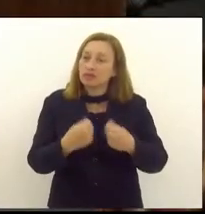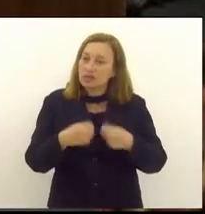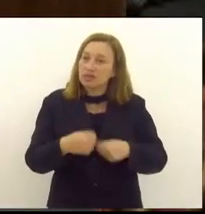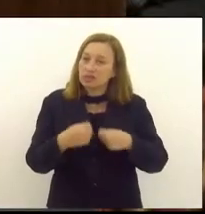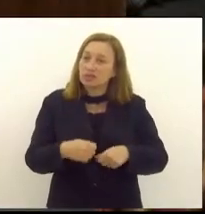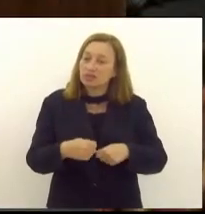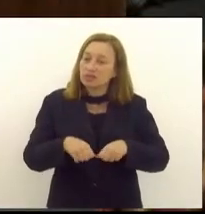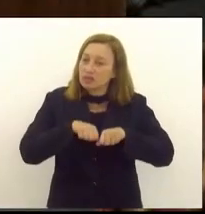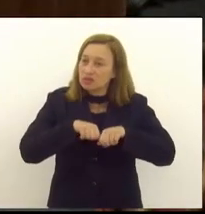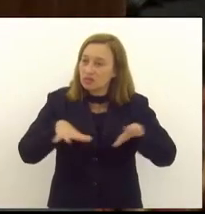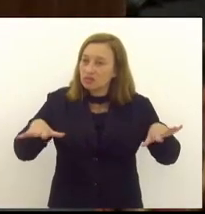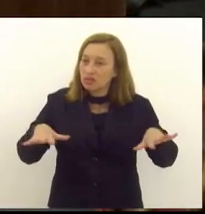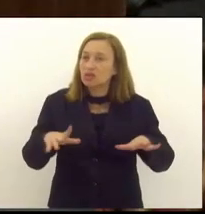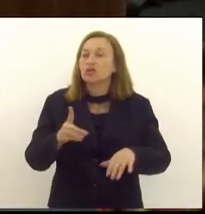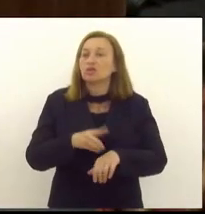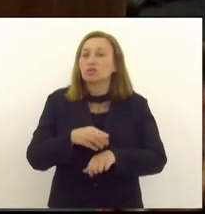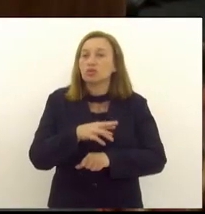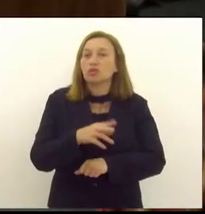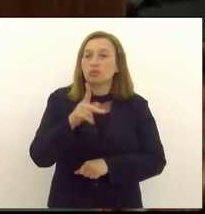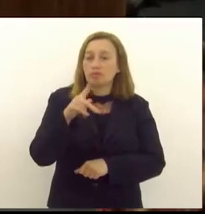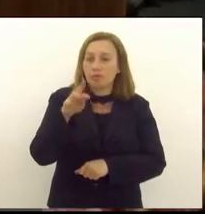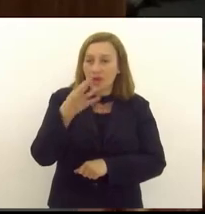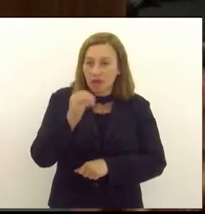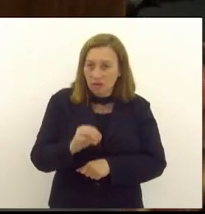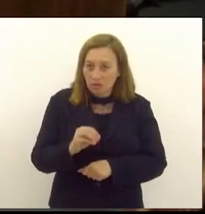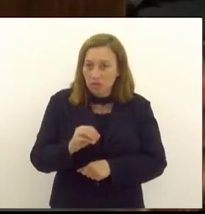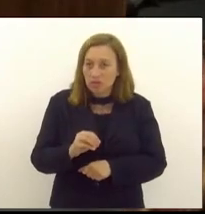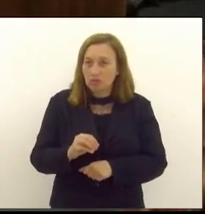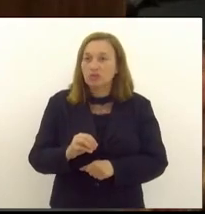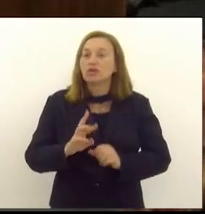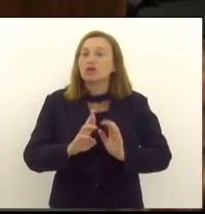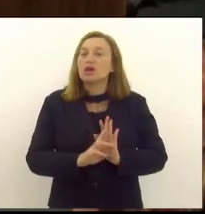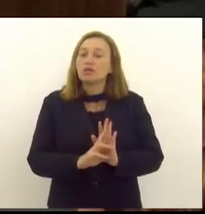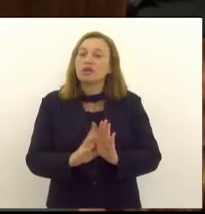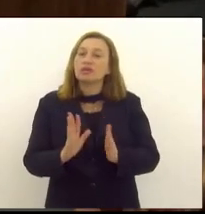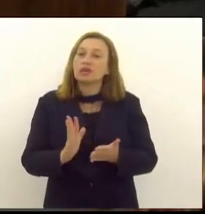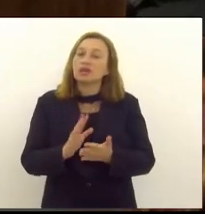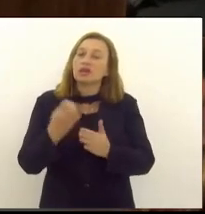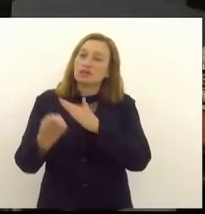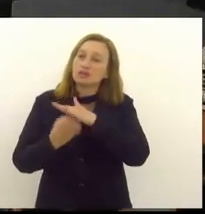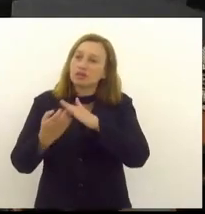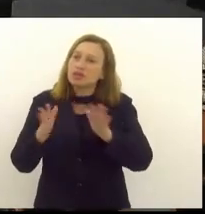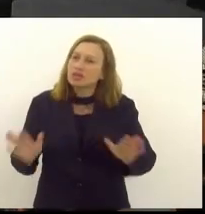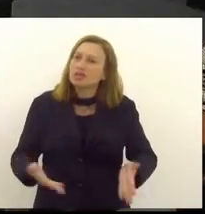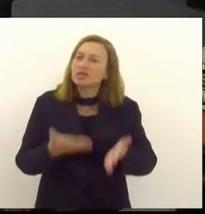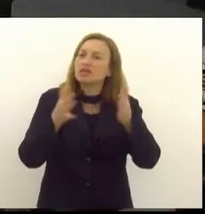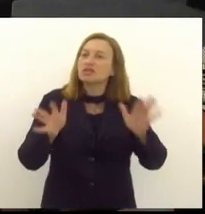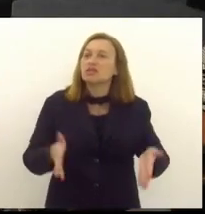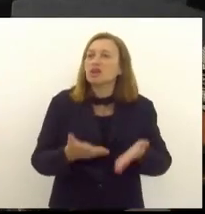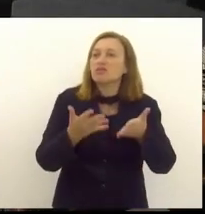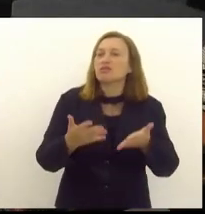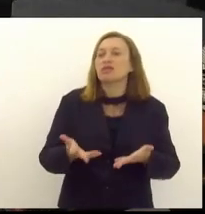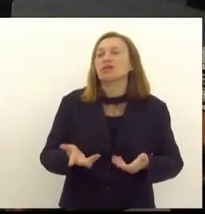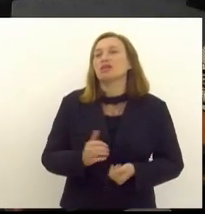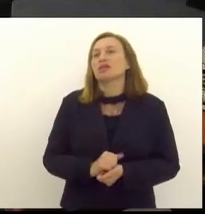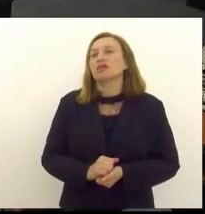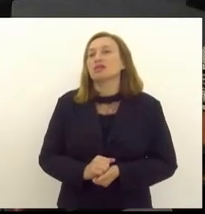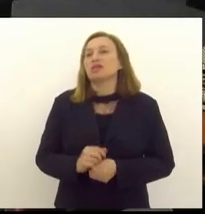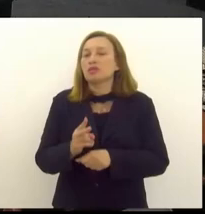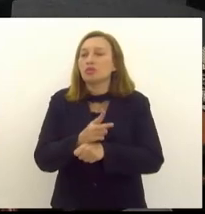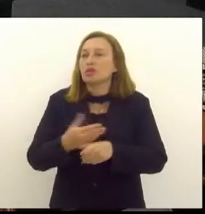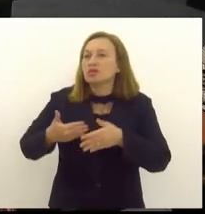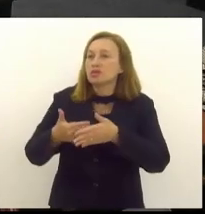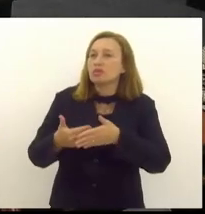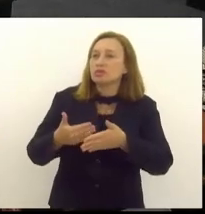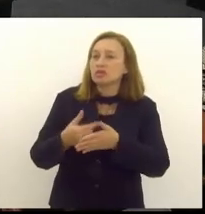muito disseminado. Dr. Pedro, Telmo, que representa aqui as empresas, incentivem as empresas a buscar essa aproximação